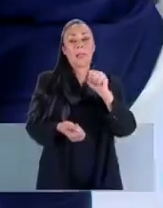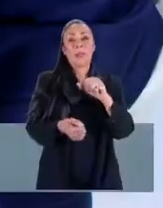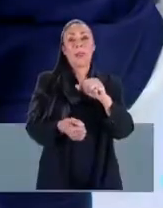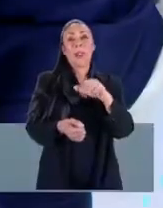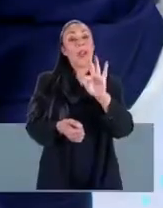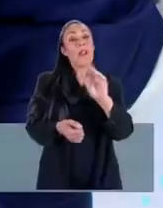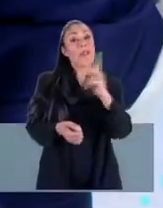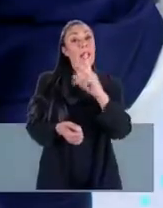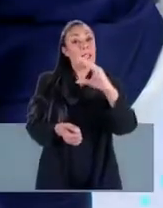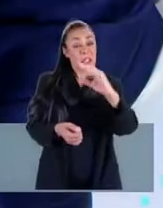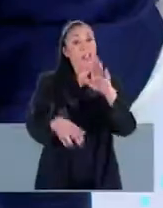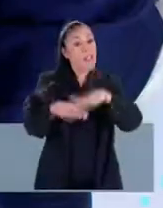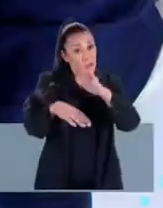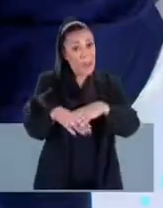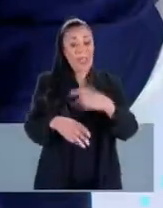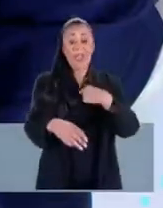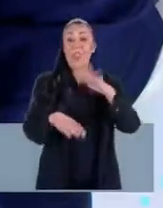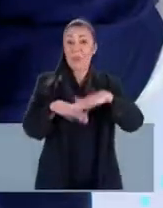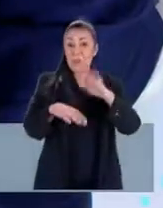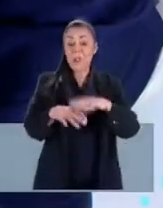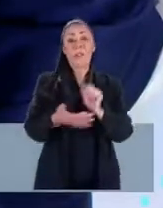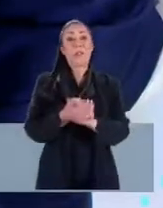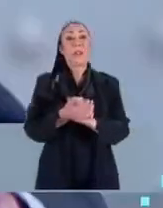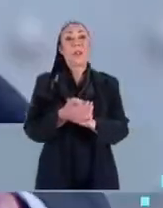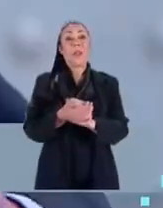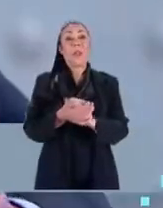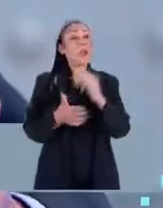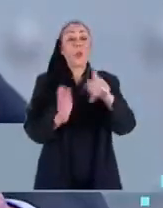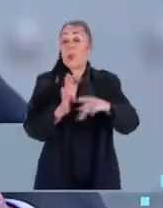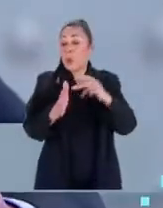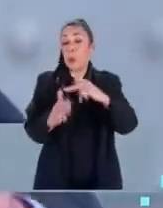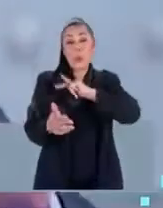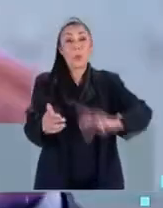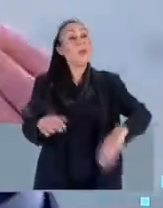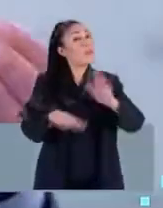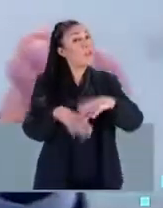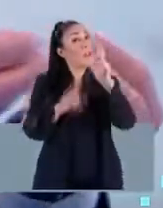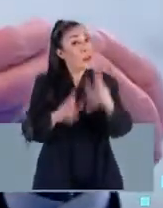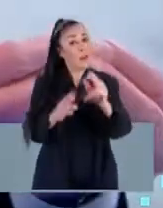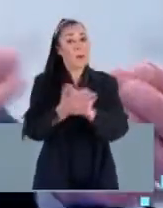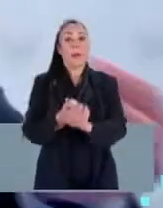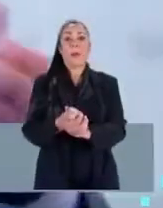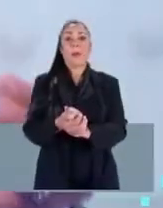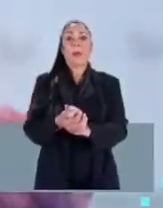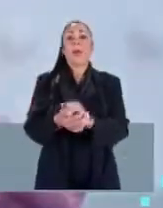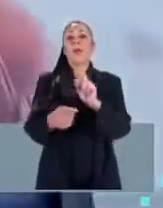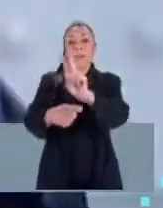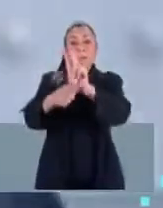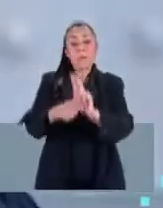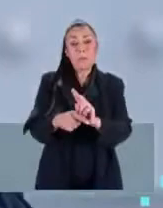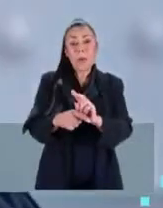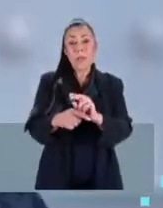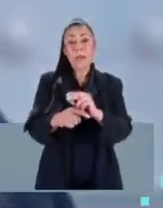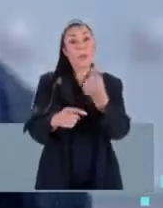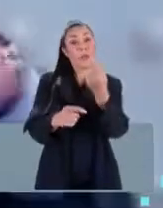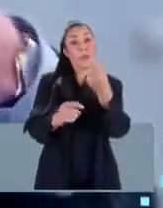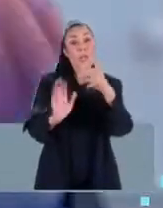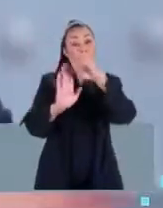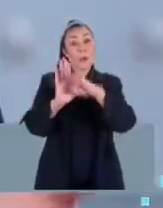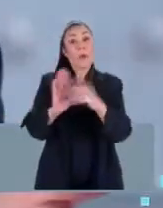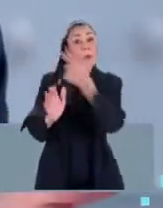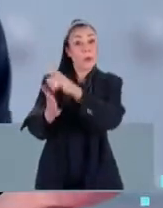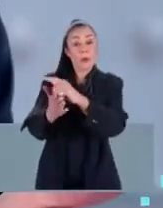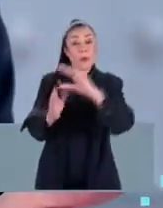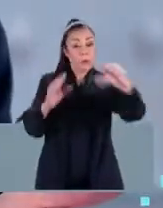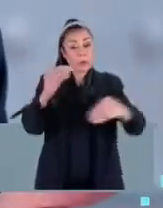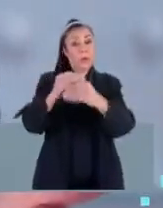todos os presidentes fizeram. Chega no fim do ano, você às vezes não tem o dinheiro para fechar o caixa, você pega dinheiro de outros programas, coloca lá e depois